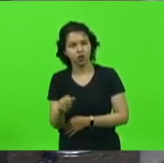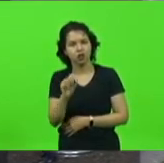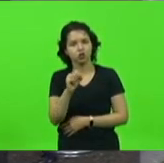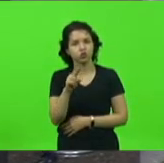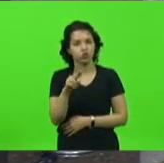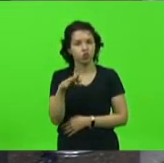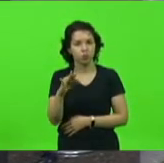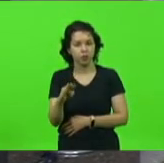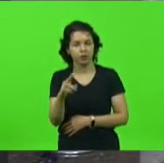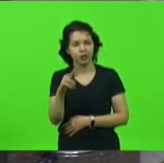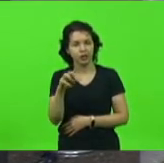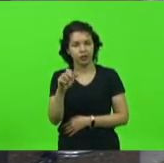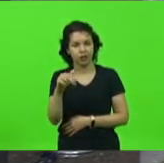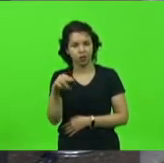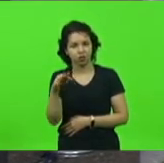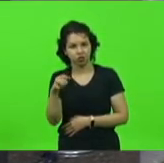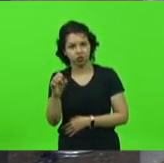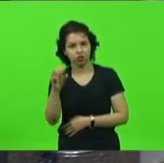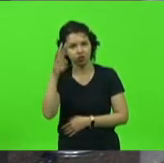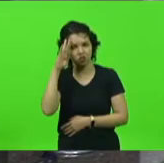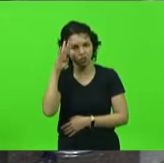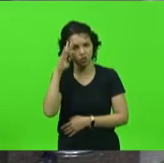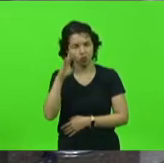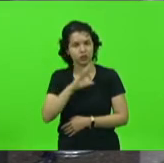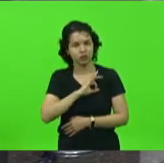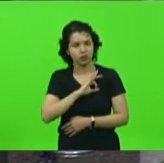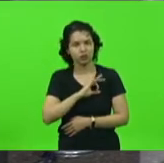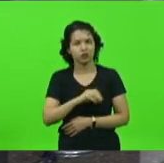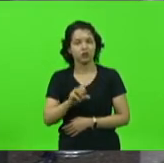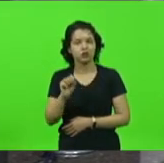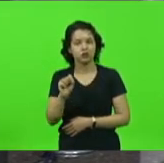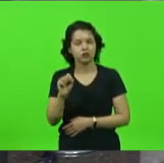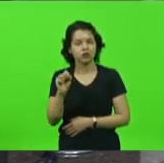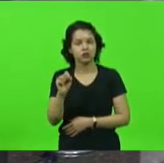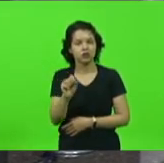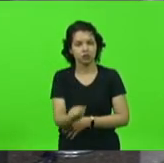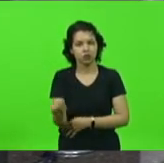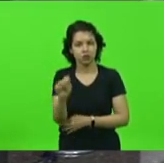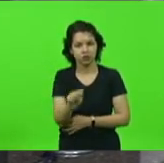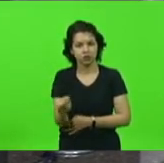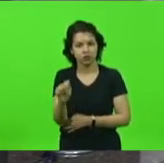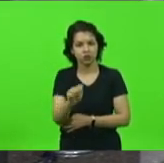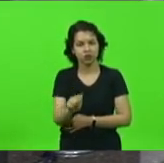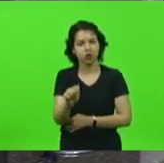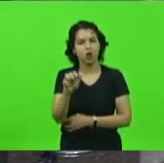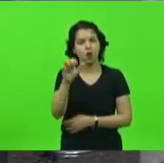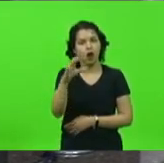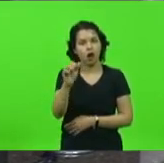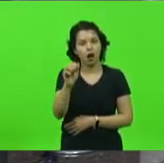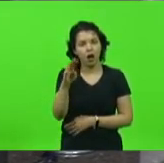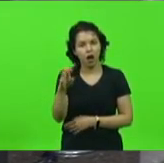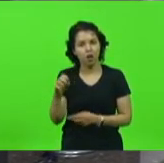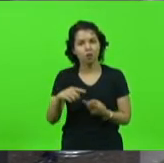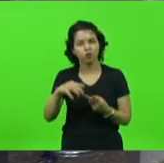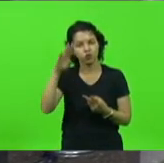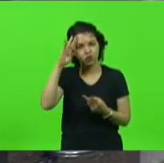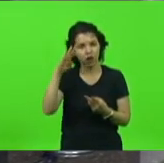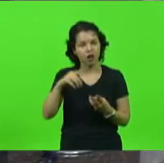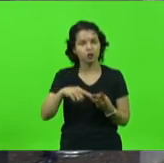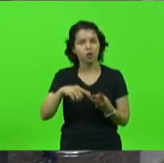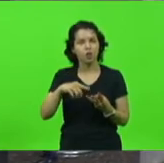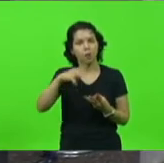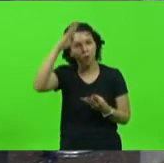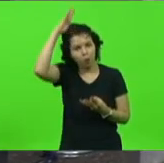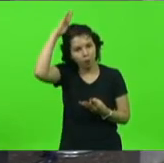Catarina, a CSPMBS, Associação de Cabos, Soldados e Policiais e Bombeiros Militares, e